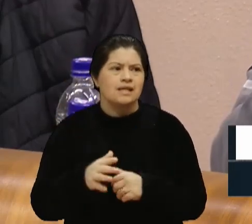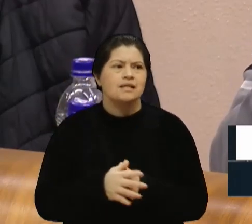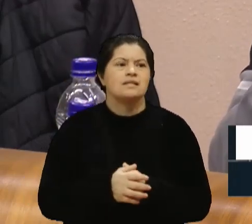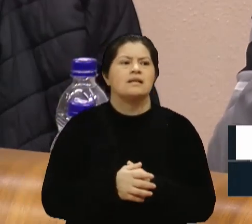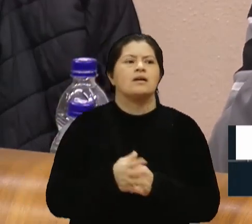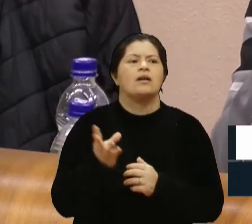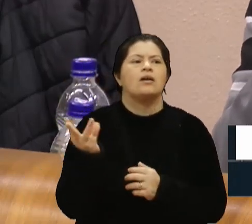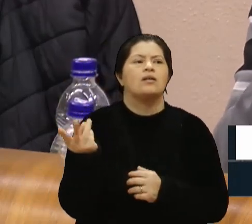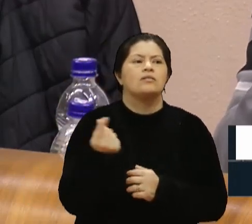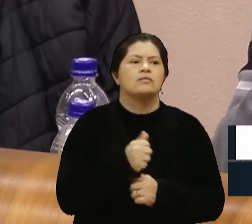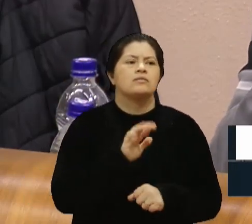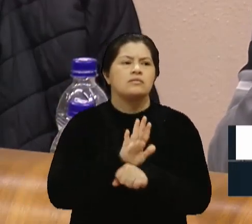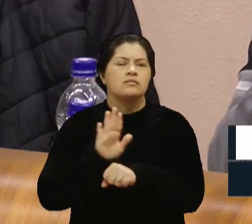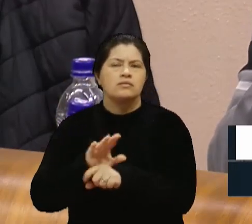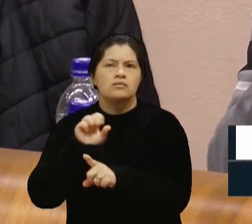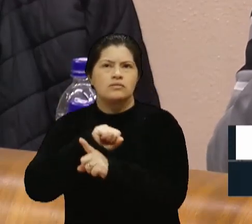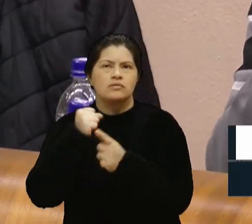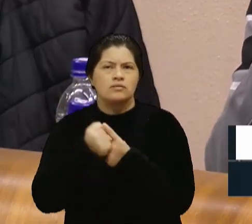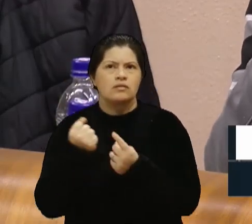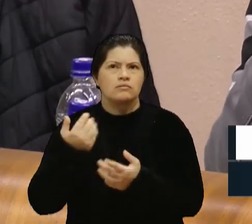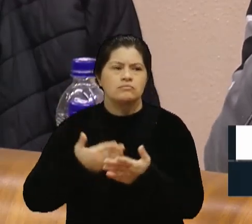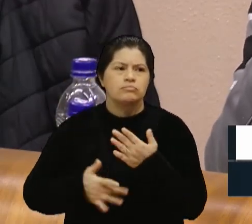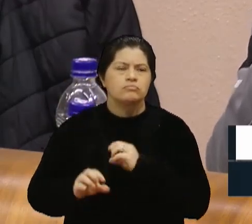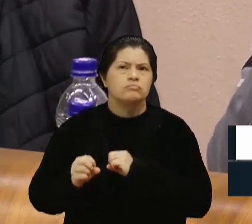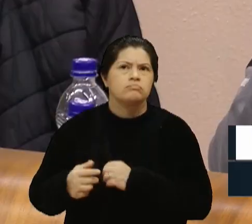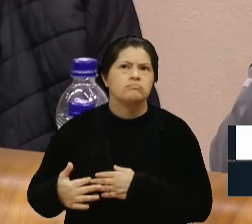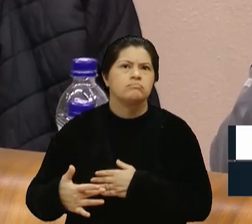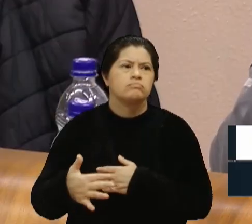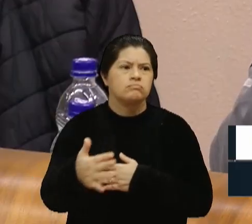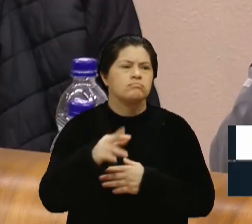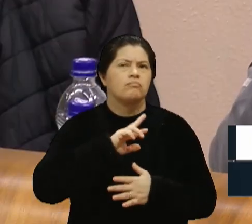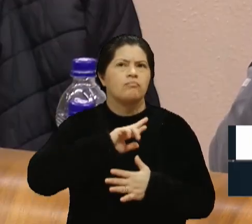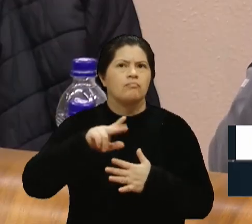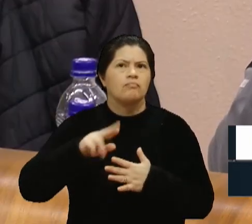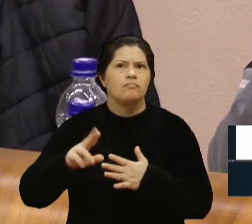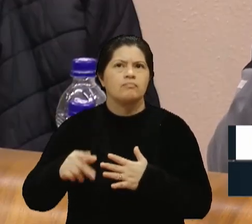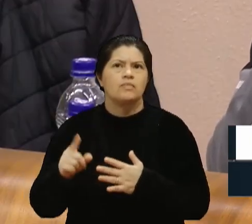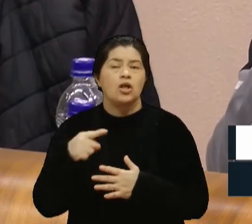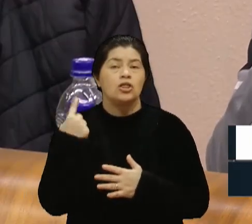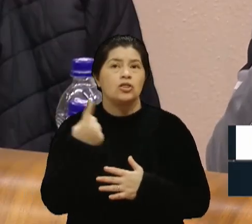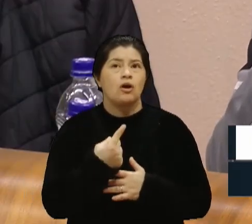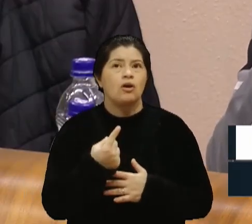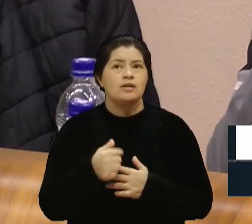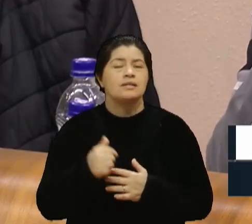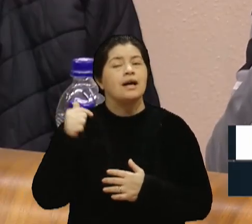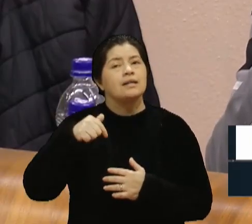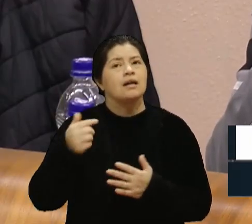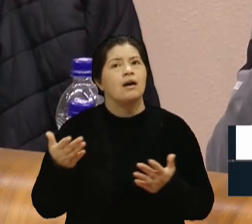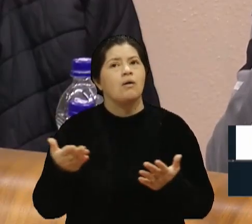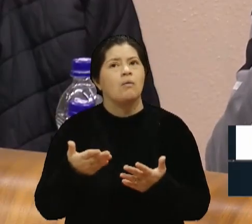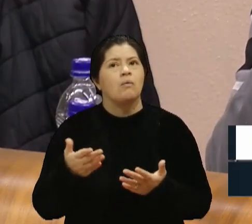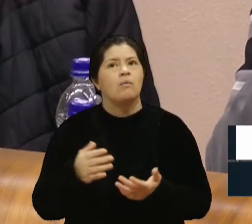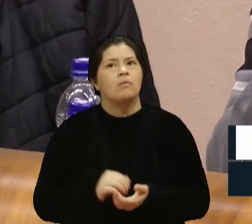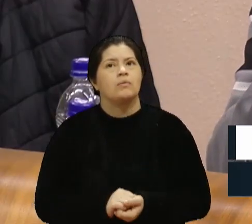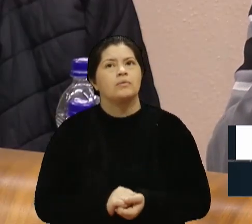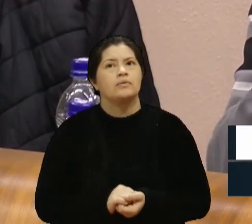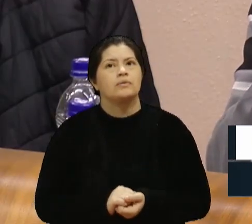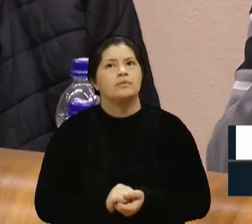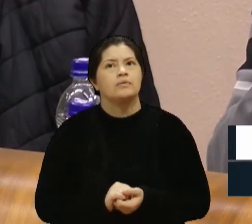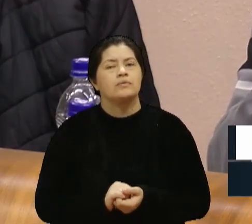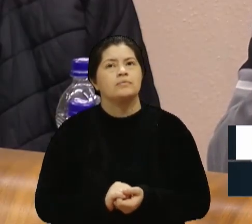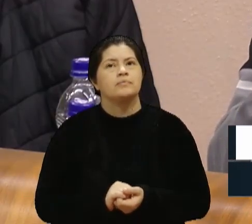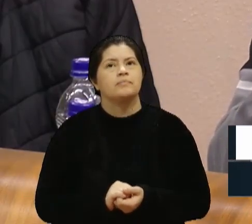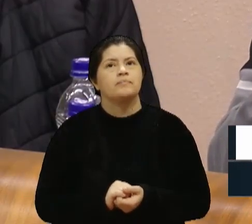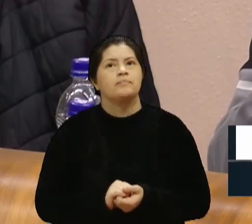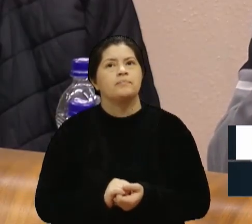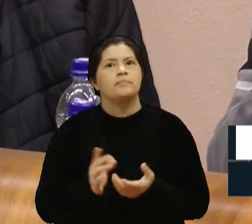quantos educadores e assim por diante. Ela é nacional e nós estamos agora... era um pacto que eu